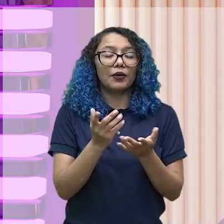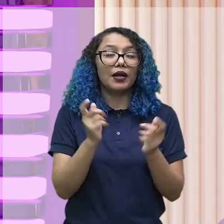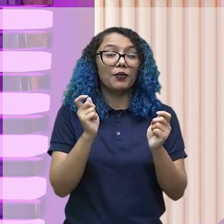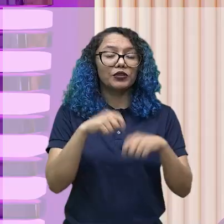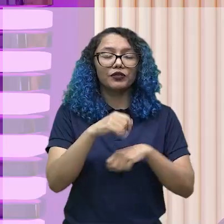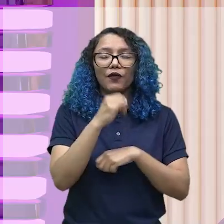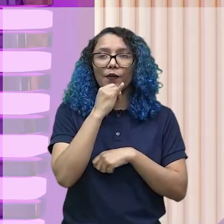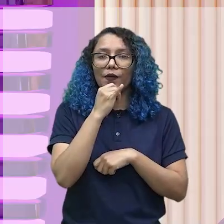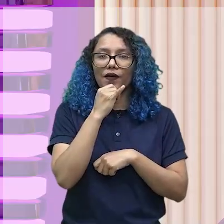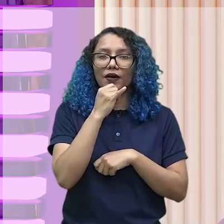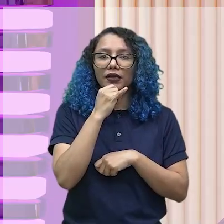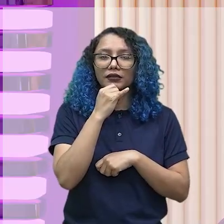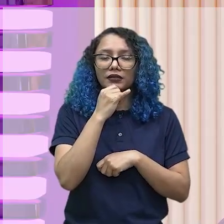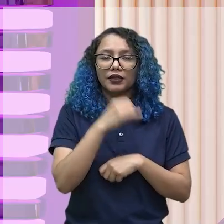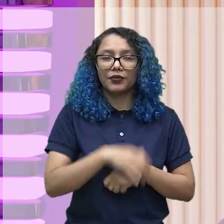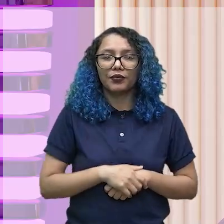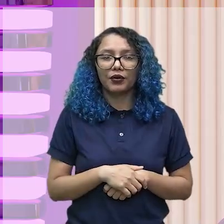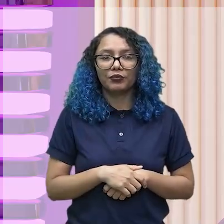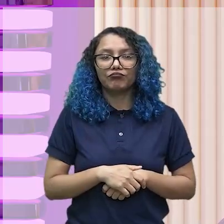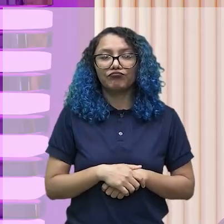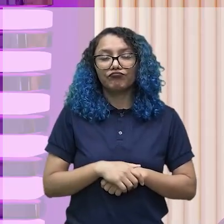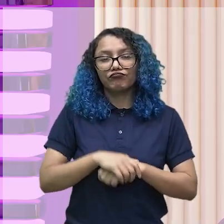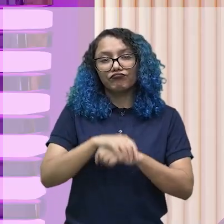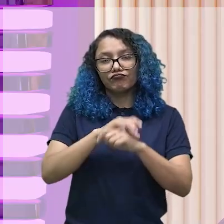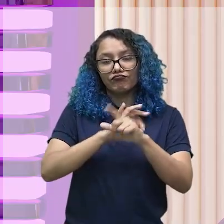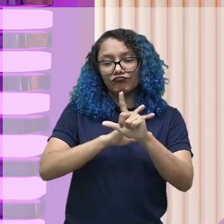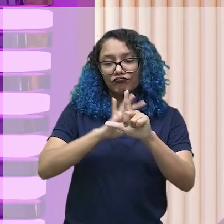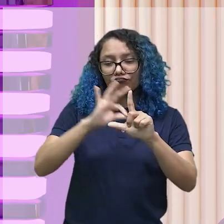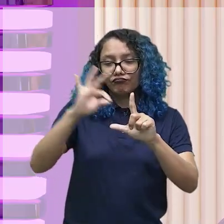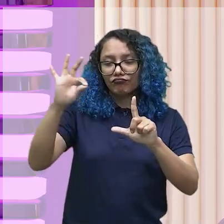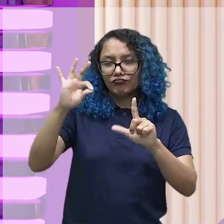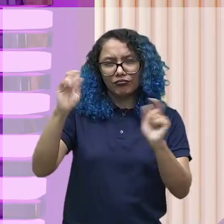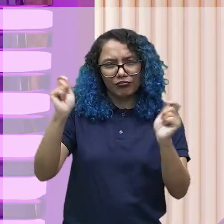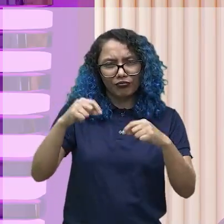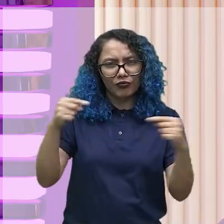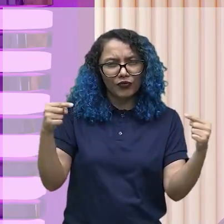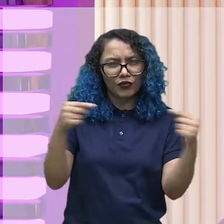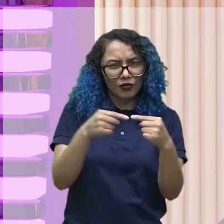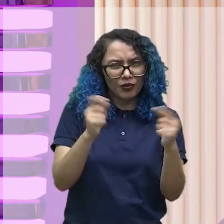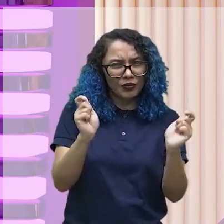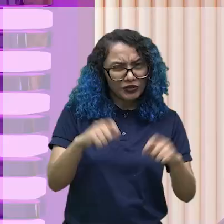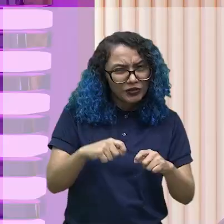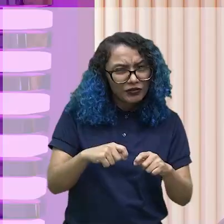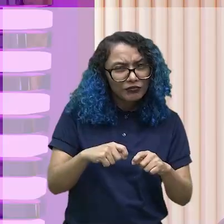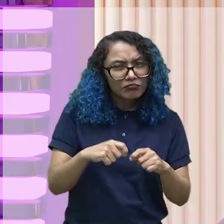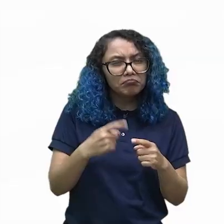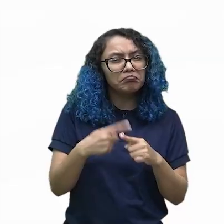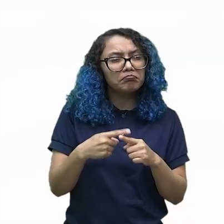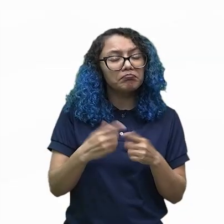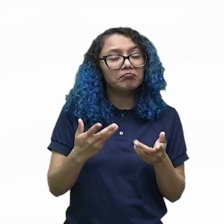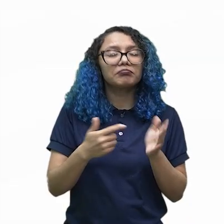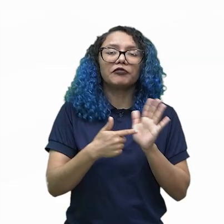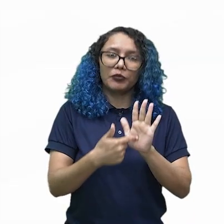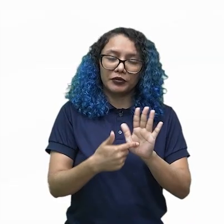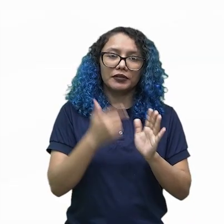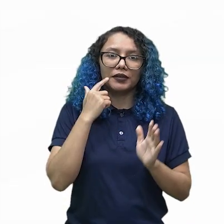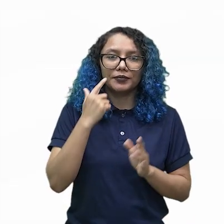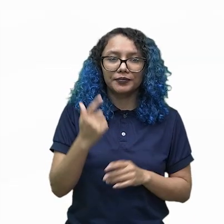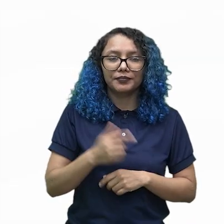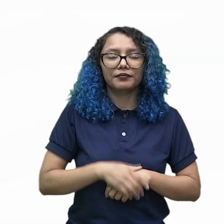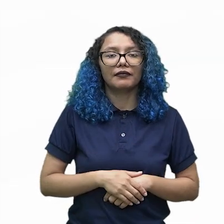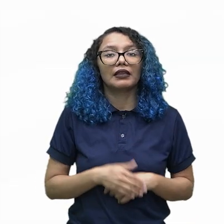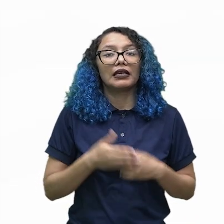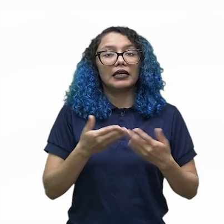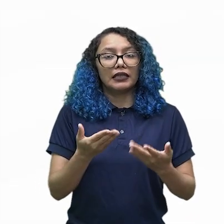repente, envolver o crescimento linear a cada uma delas? Vem comigo na tela, então. Olha só.